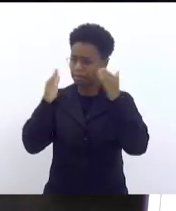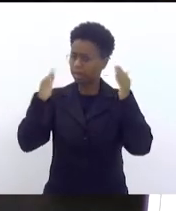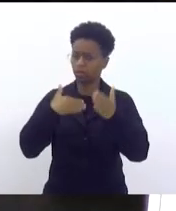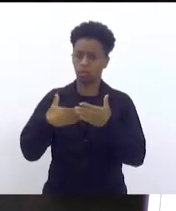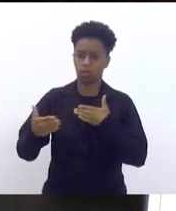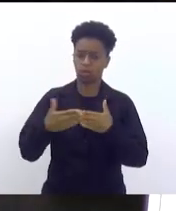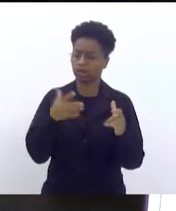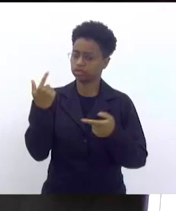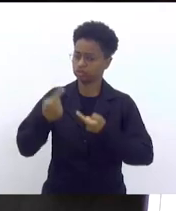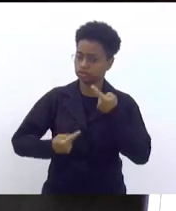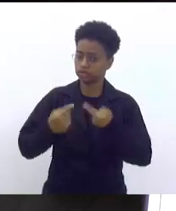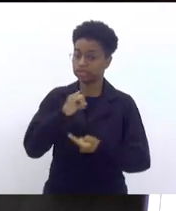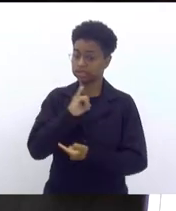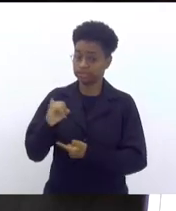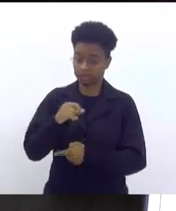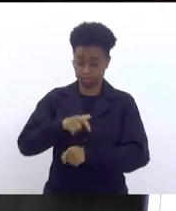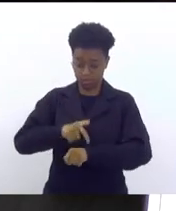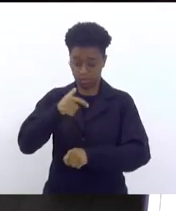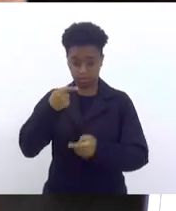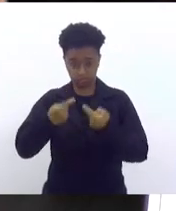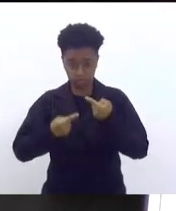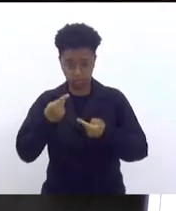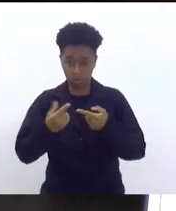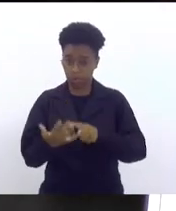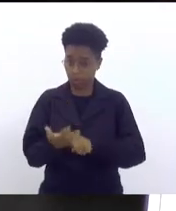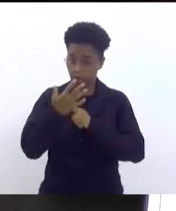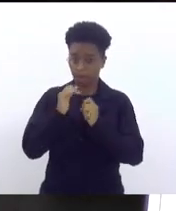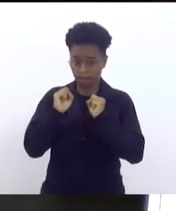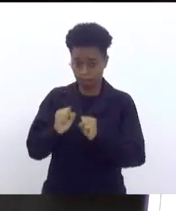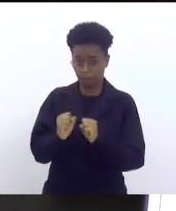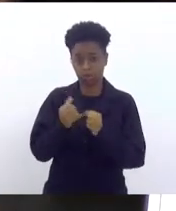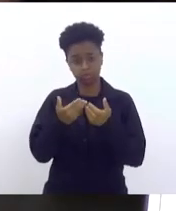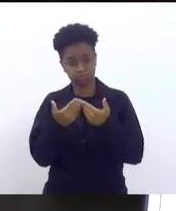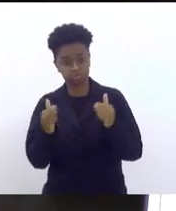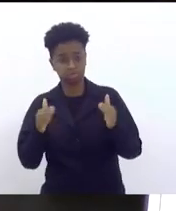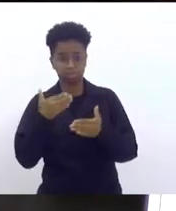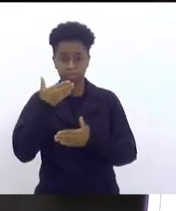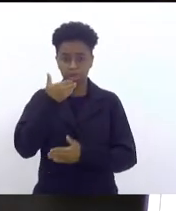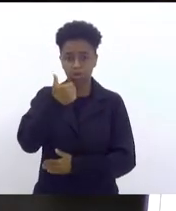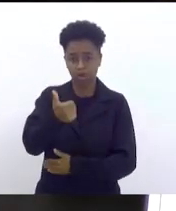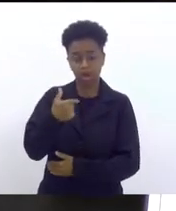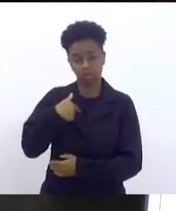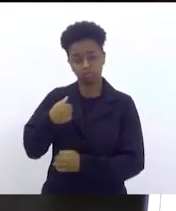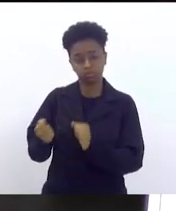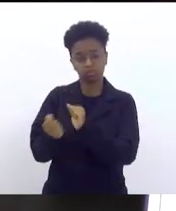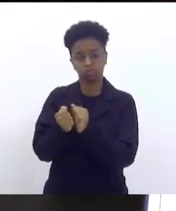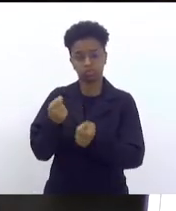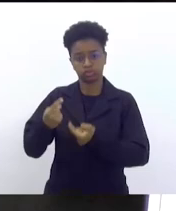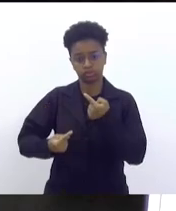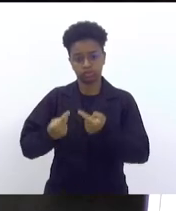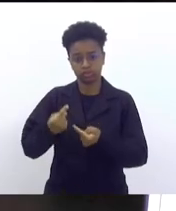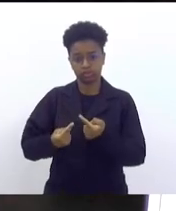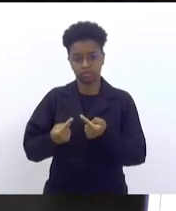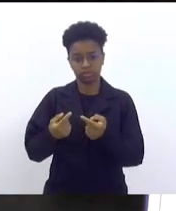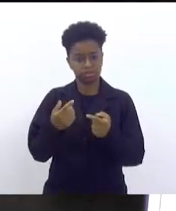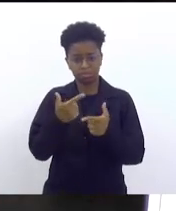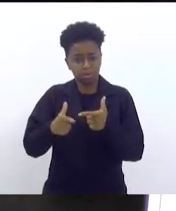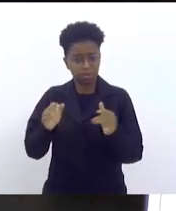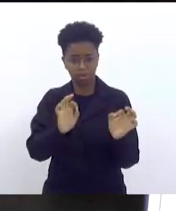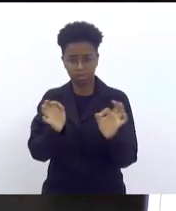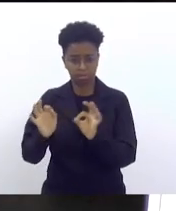se mostrar em algum momento na discussão que a gente pode ampliar estamos juntos na discussão nenhum problema